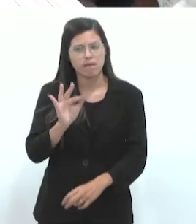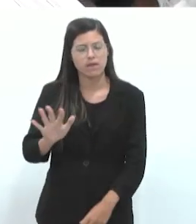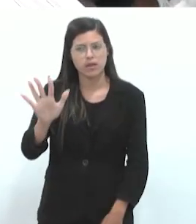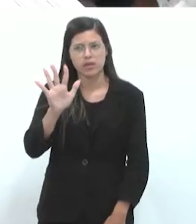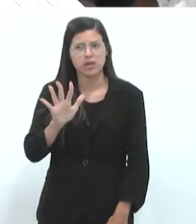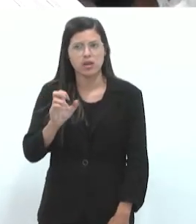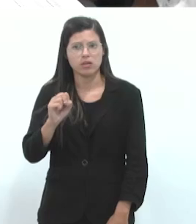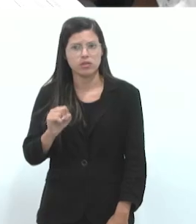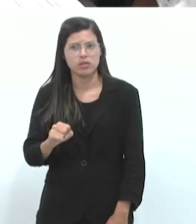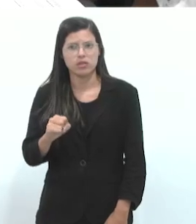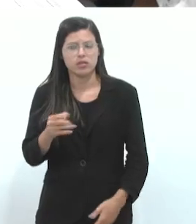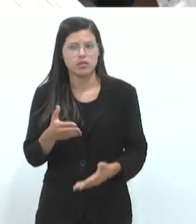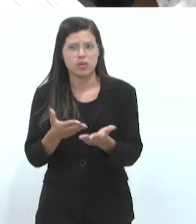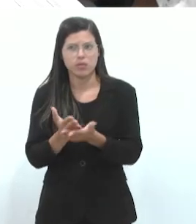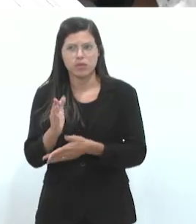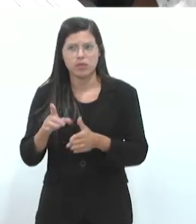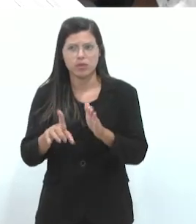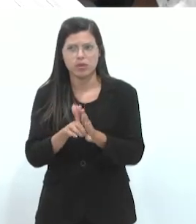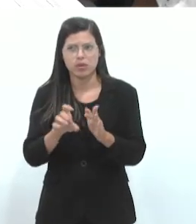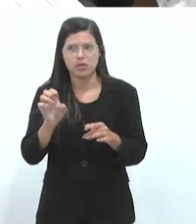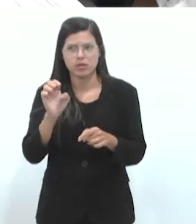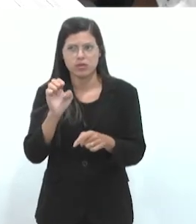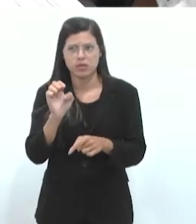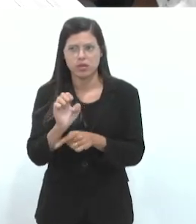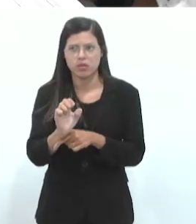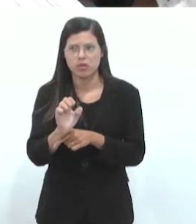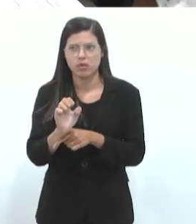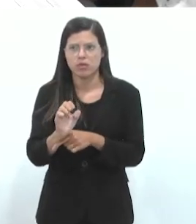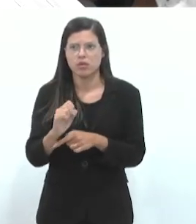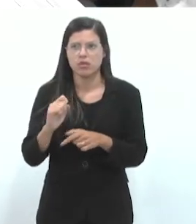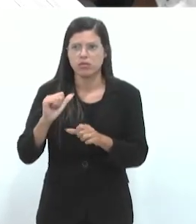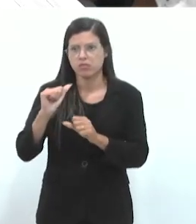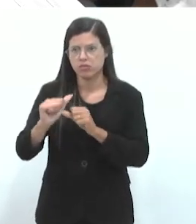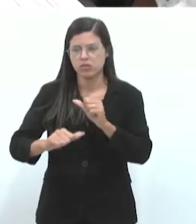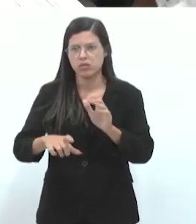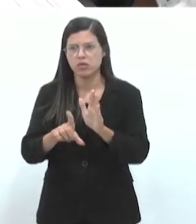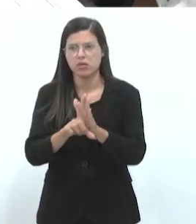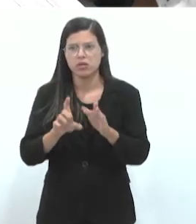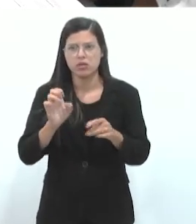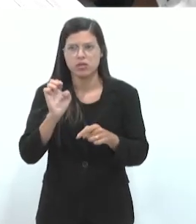gente aprovou uma lei estadual, ela está modificando uma lei estadual, tirando